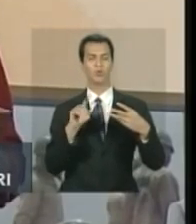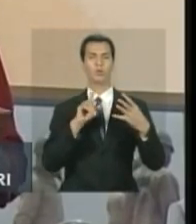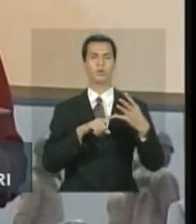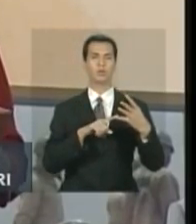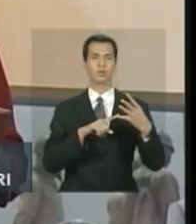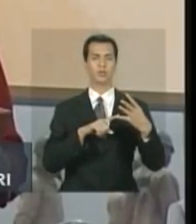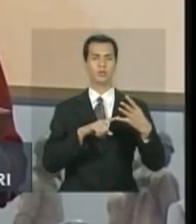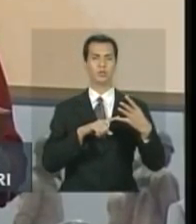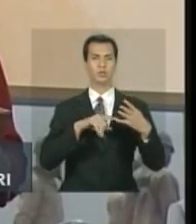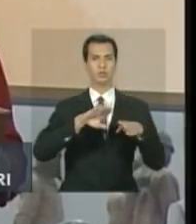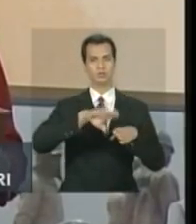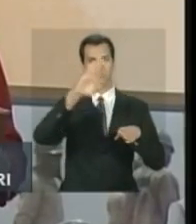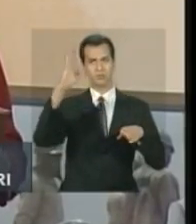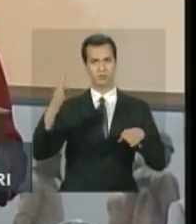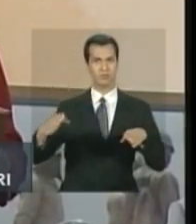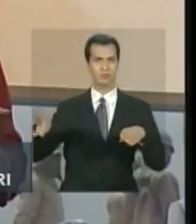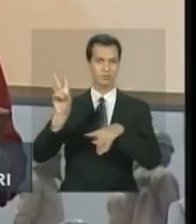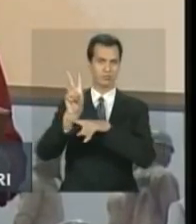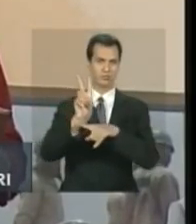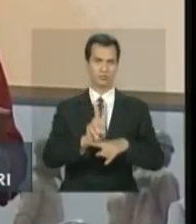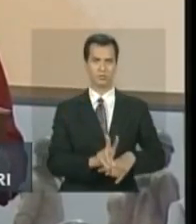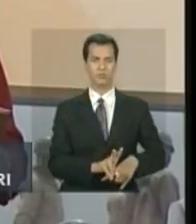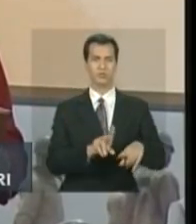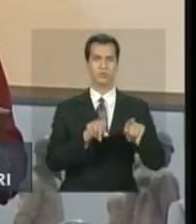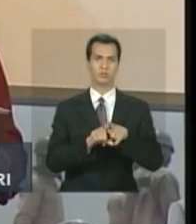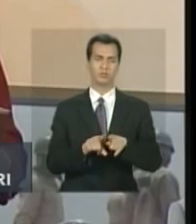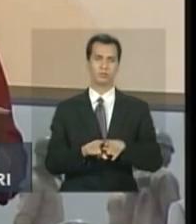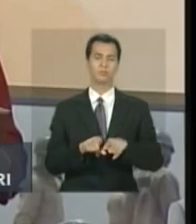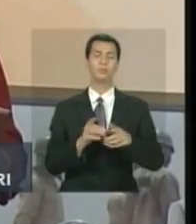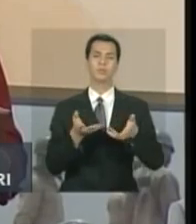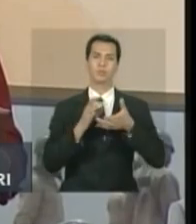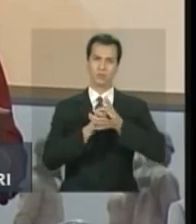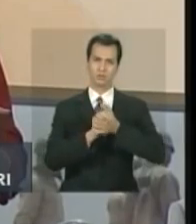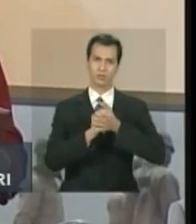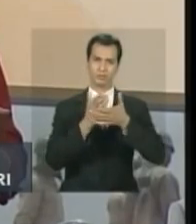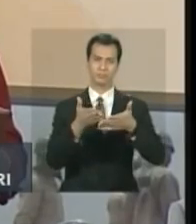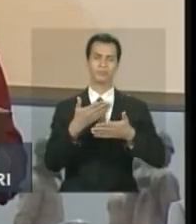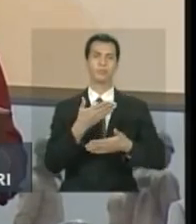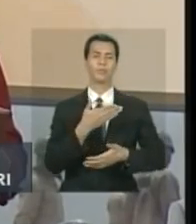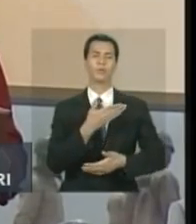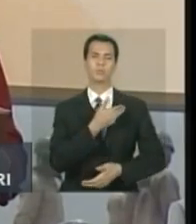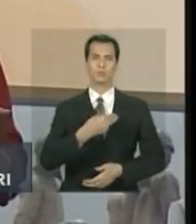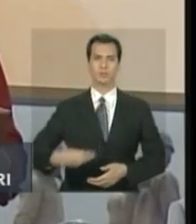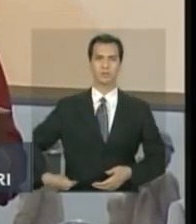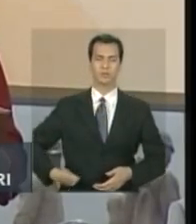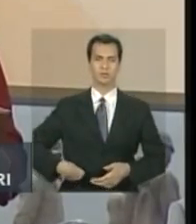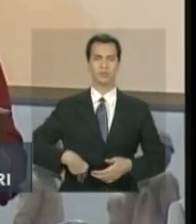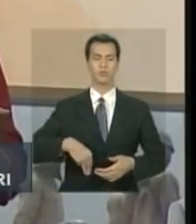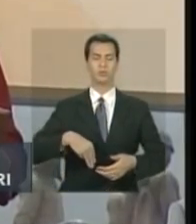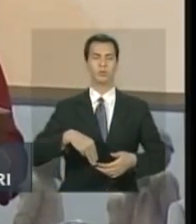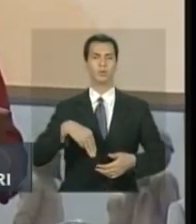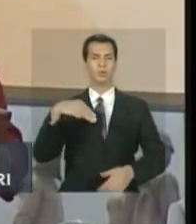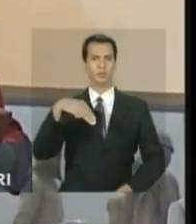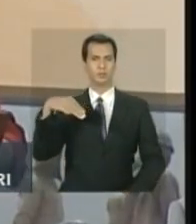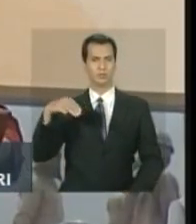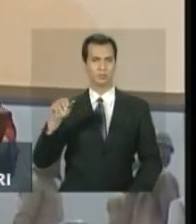Queria também cumprimentar o ministro do Desenvolvimento Agrário, Afonso